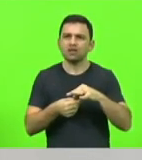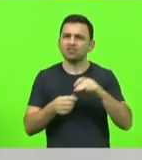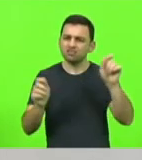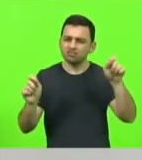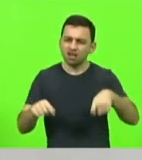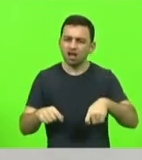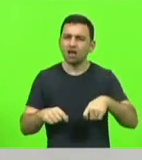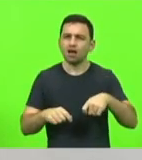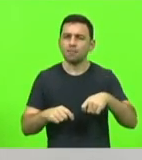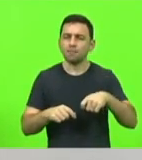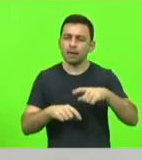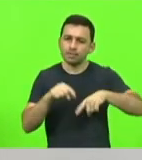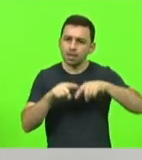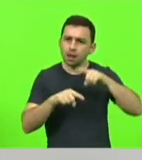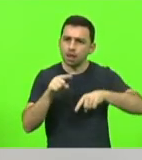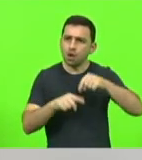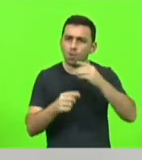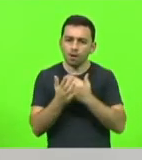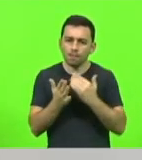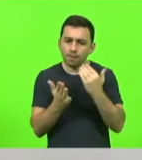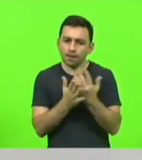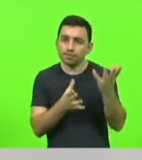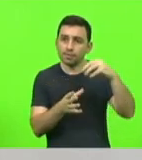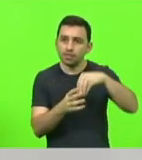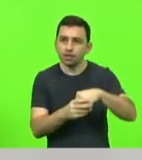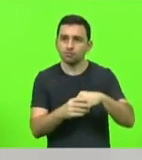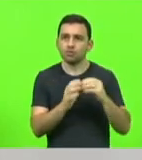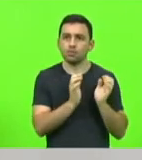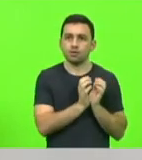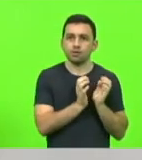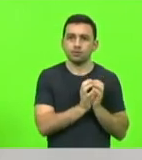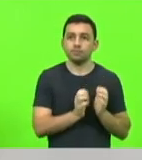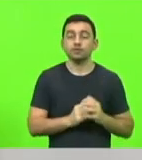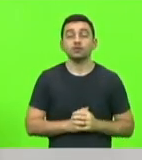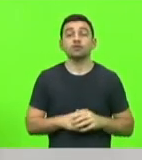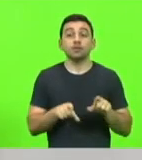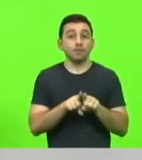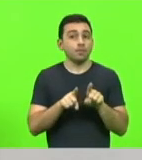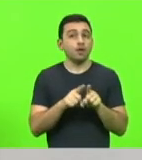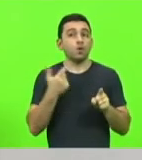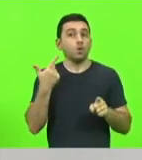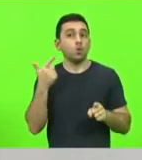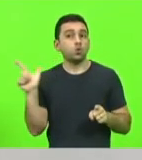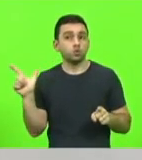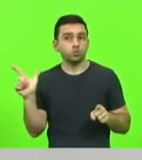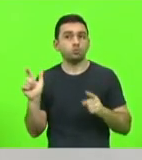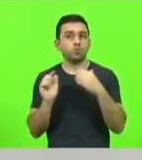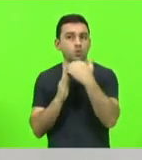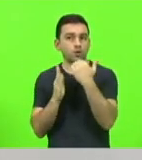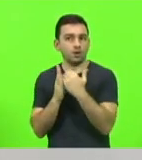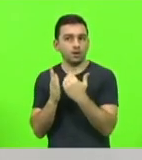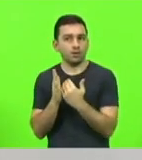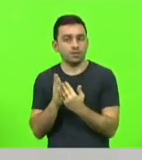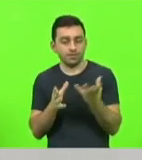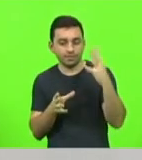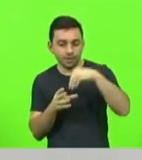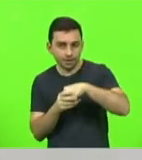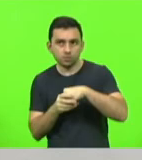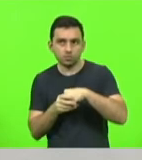para dentro das nossas APAES. Também, um outro programa, dentro do programa SC+,